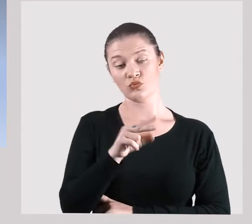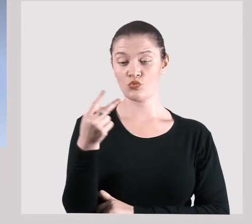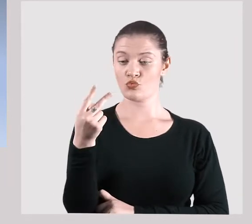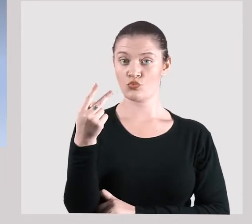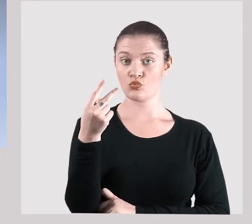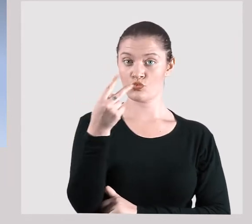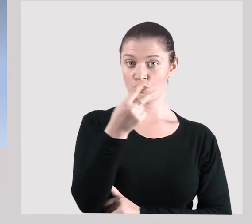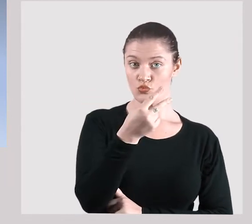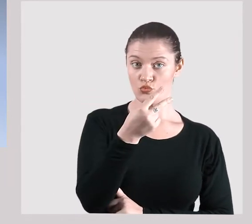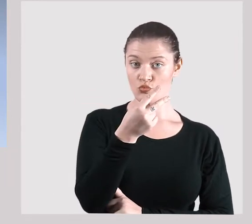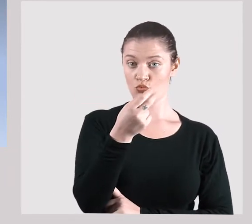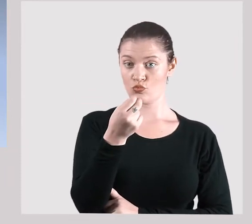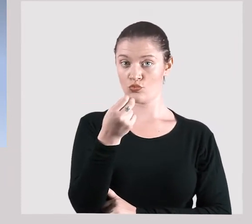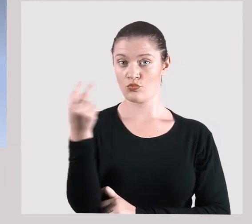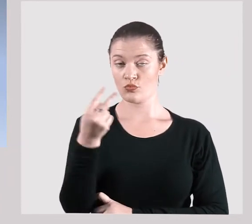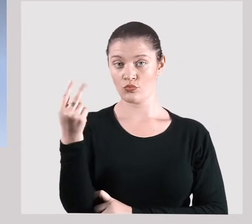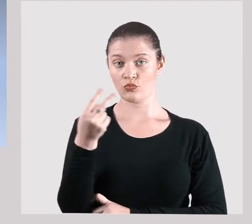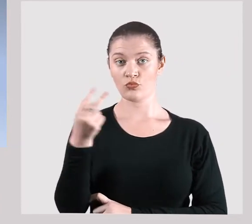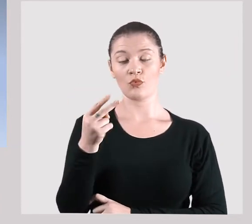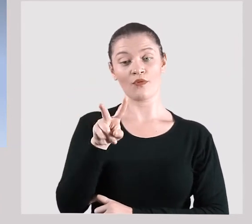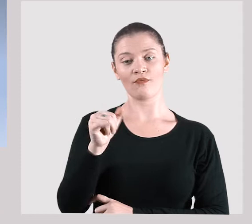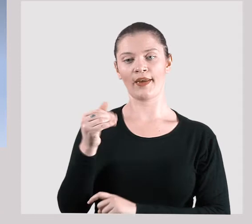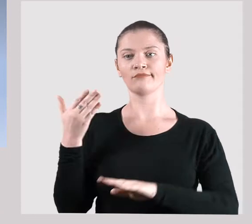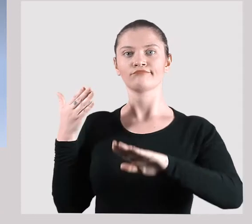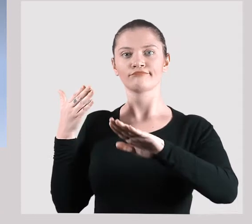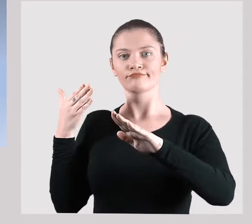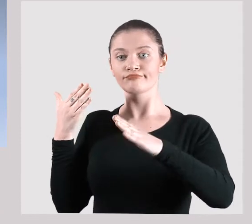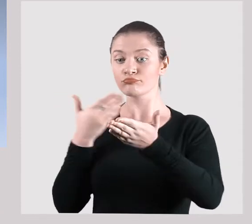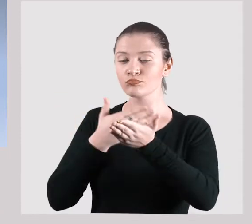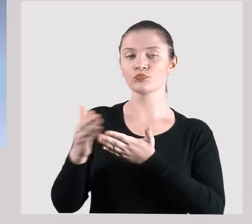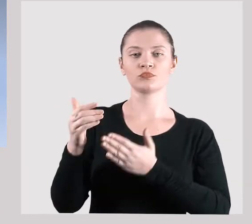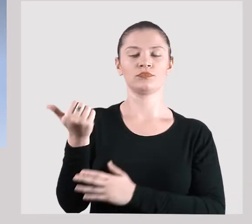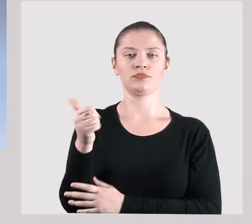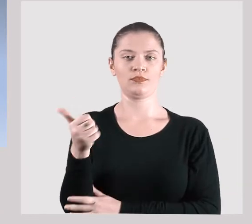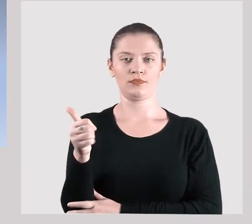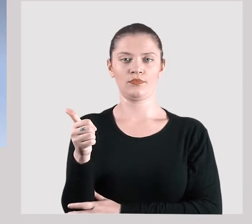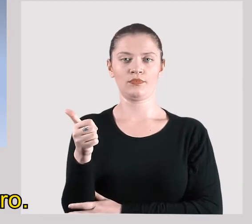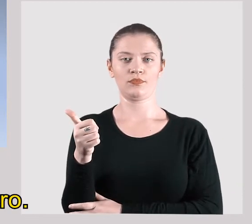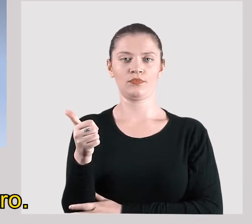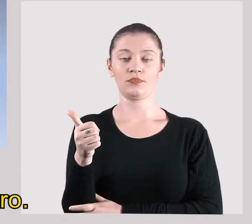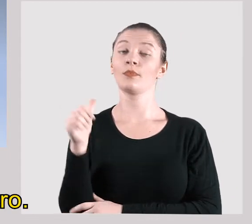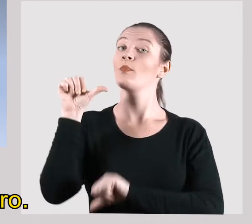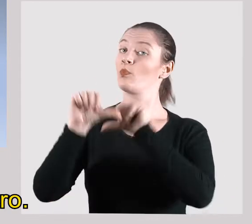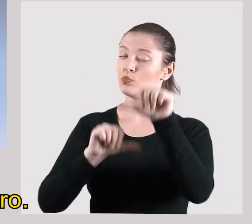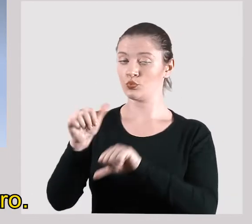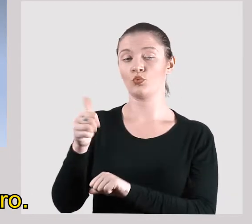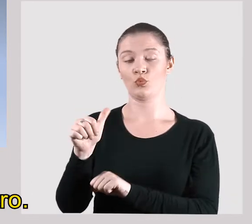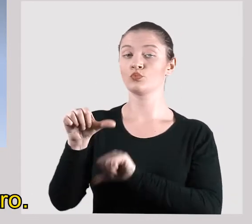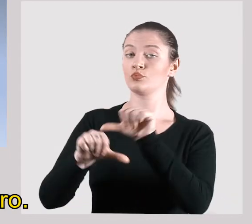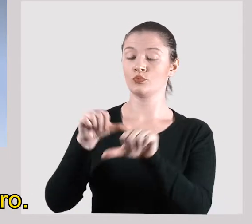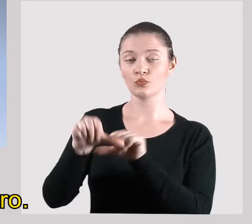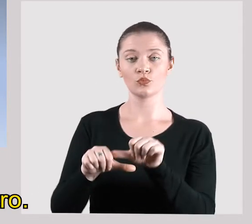vai entrar o CID-11. E aí o CID-11 ele fez uma mudança, né? Então, não vai